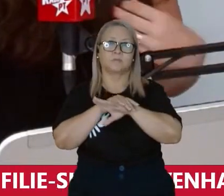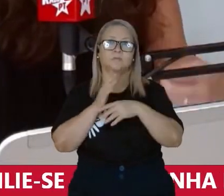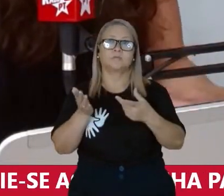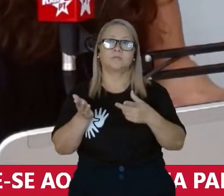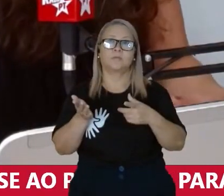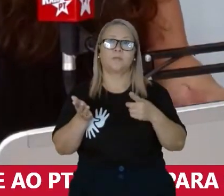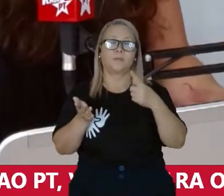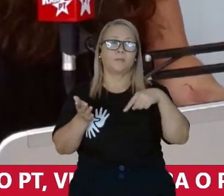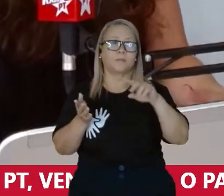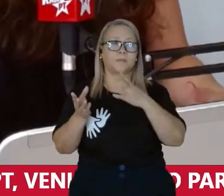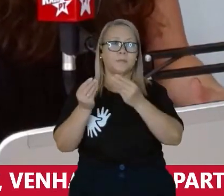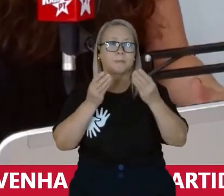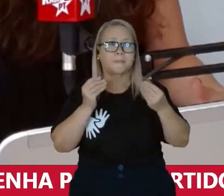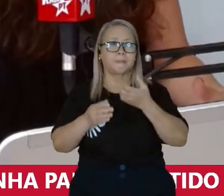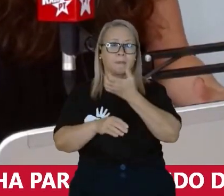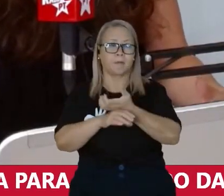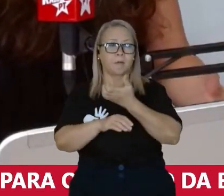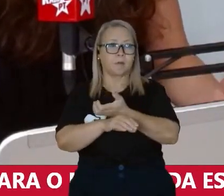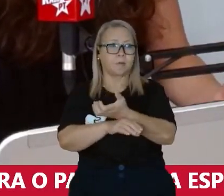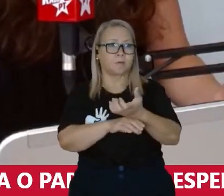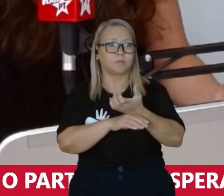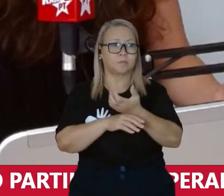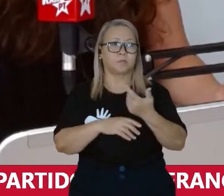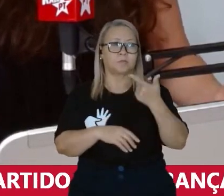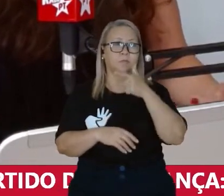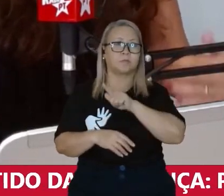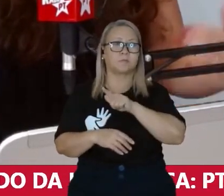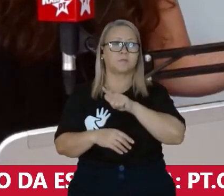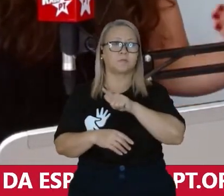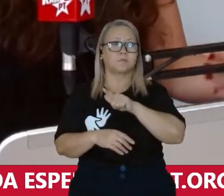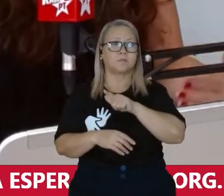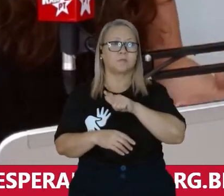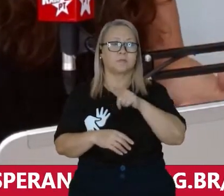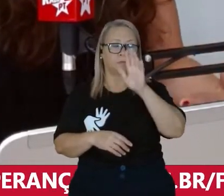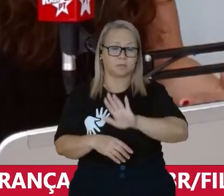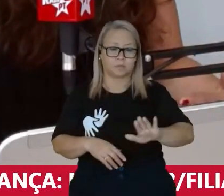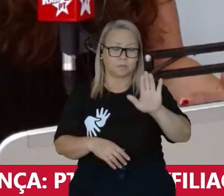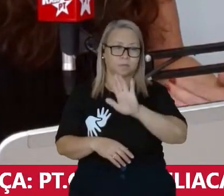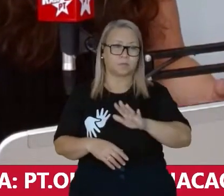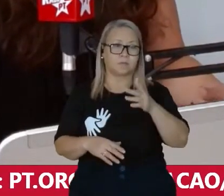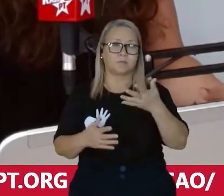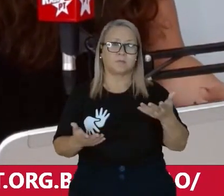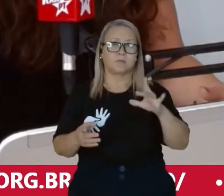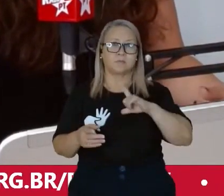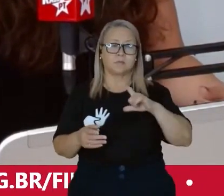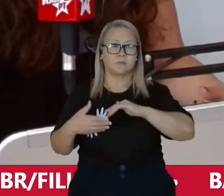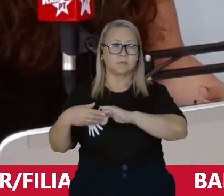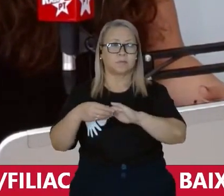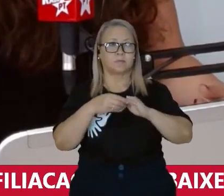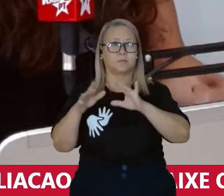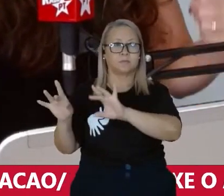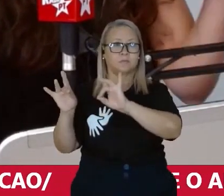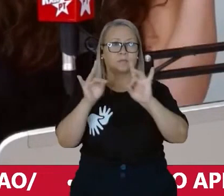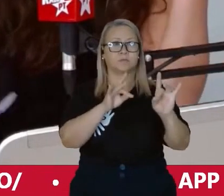matérias de veículos grandes, de alcance nacional, falando do perfil de vocês e vocês ganhando cada vez mais seguidores. A gente mostrou.